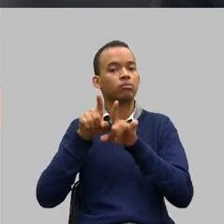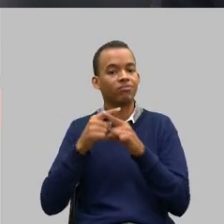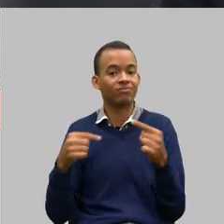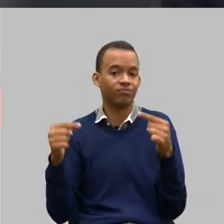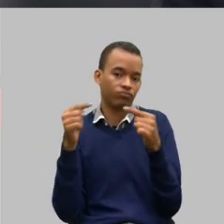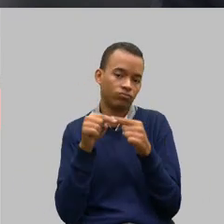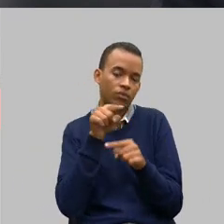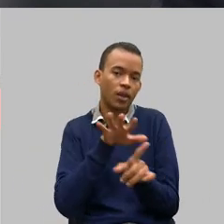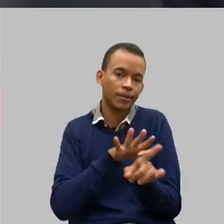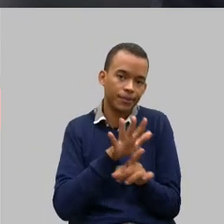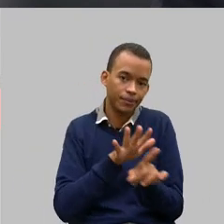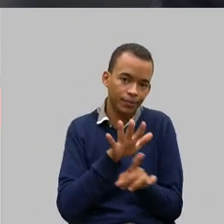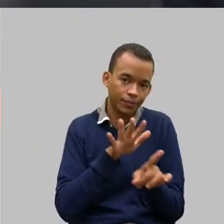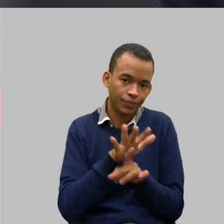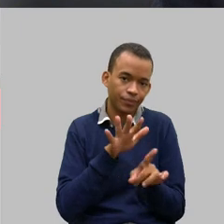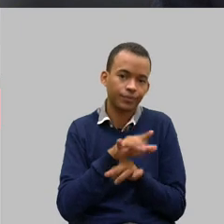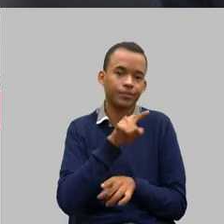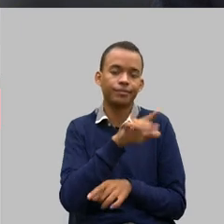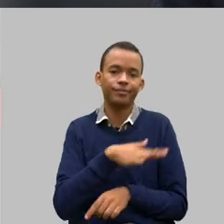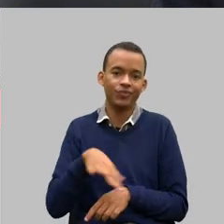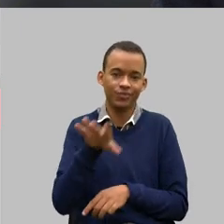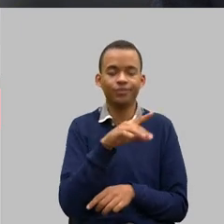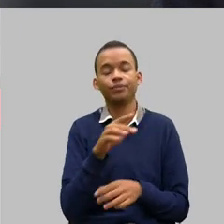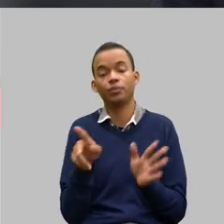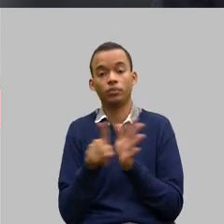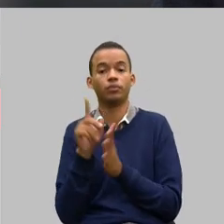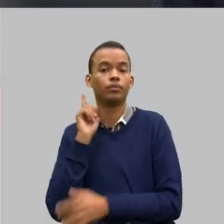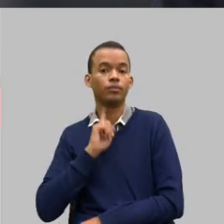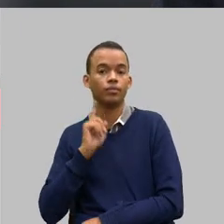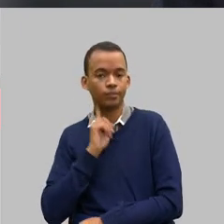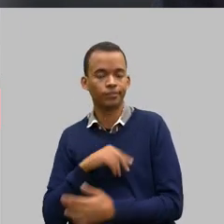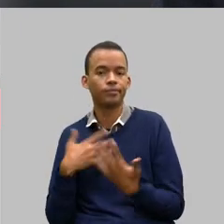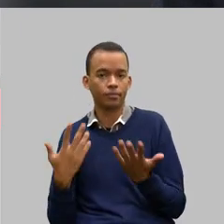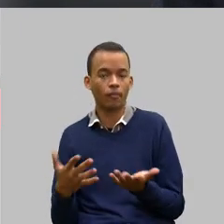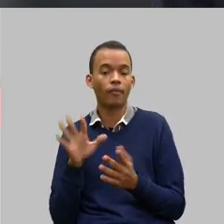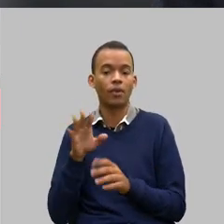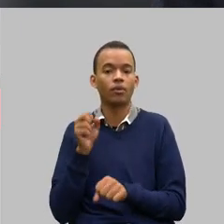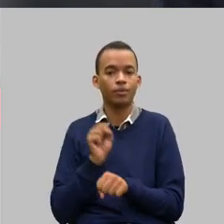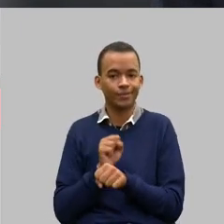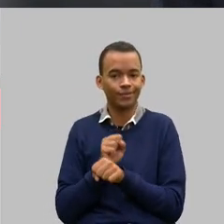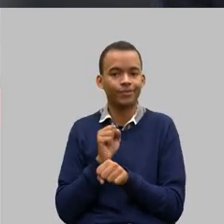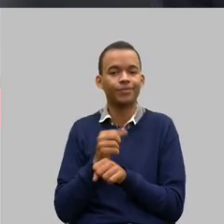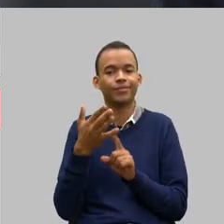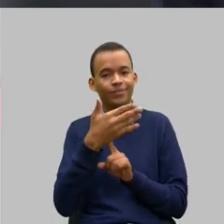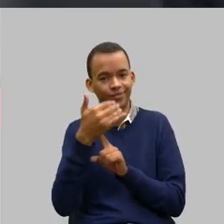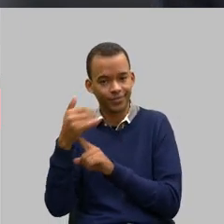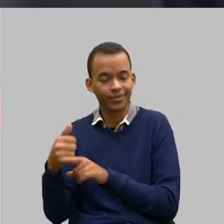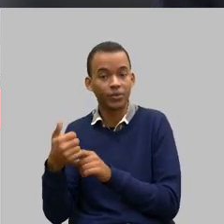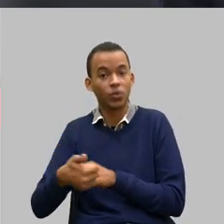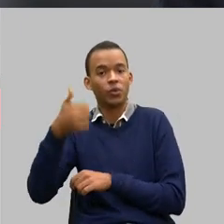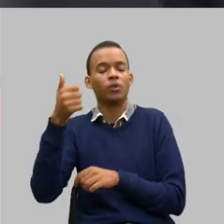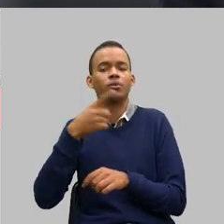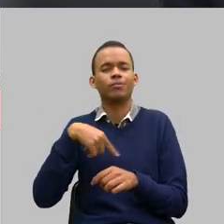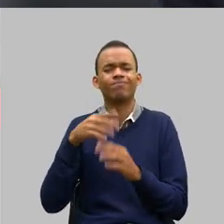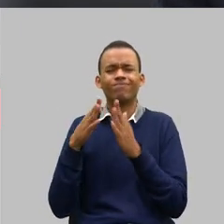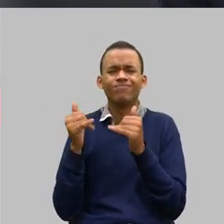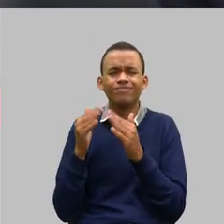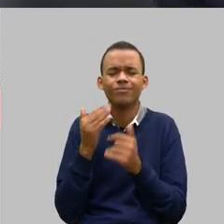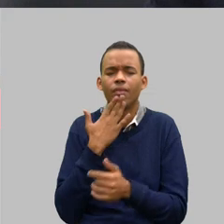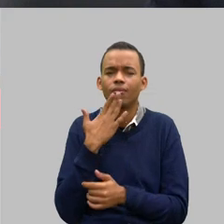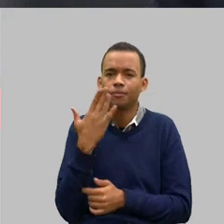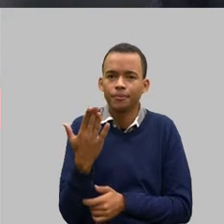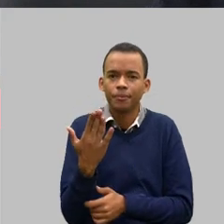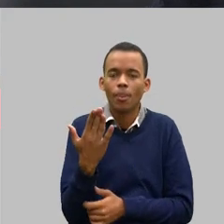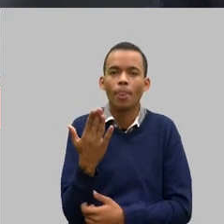toda a demanda da nossa região e da nossa Minas Gerais Mas até que esse radar chegue eh o nosso pedido e aqui